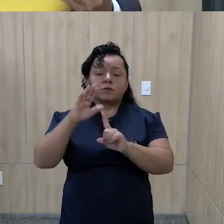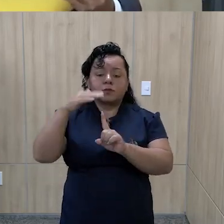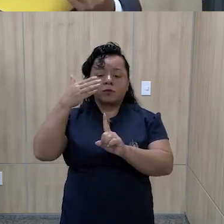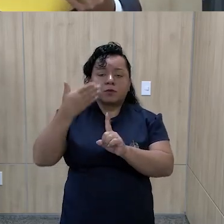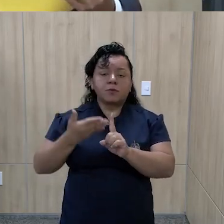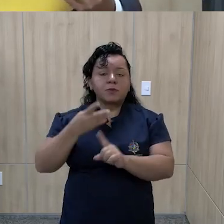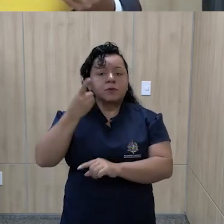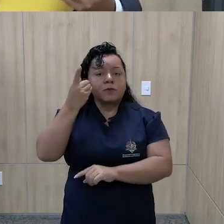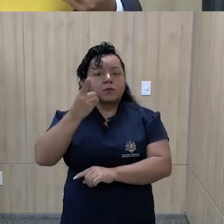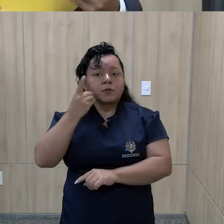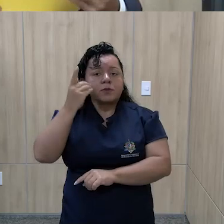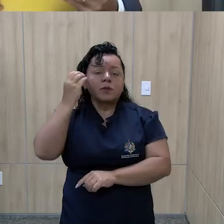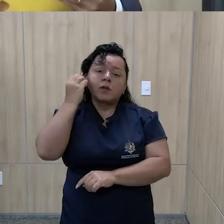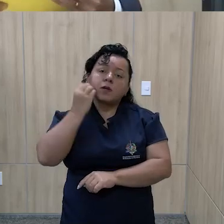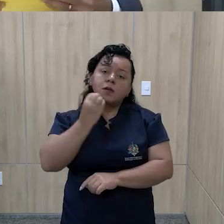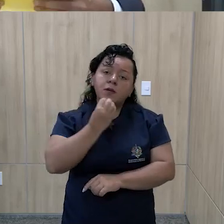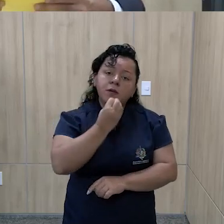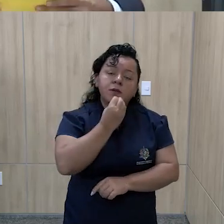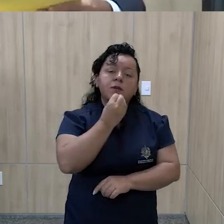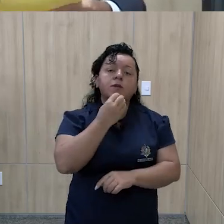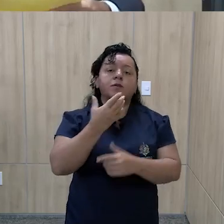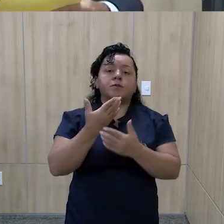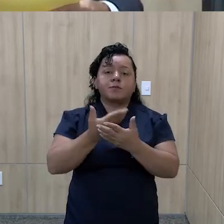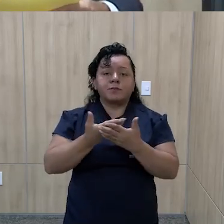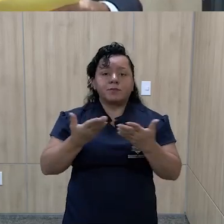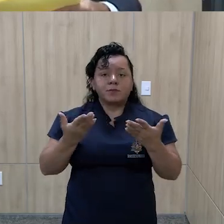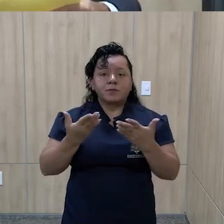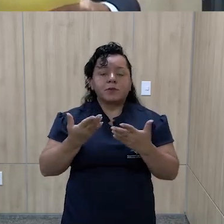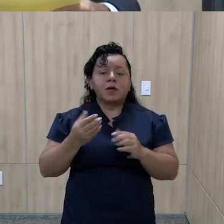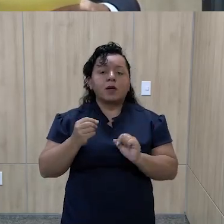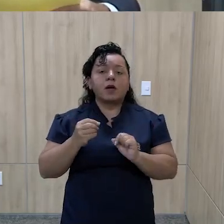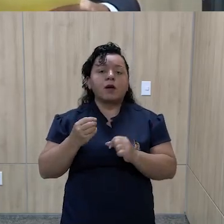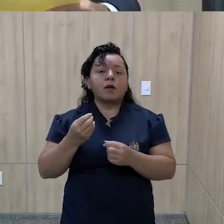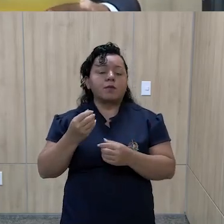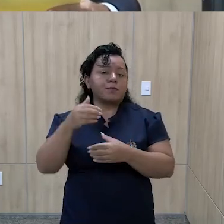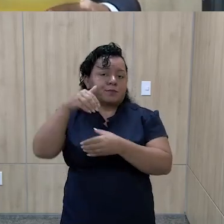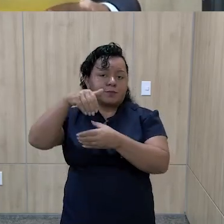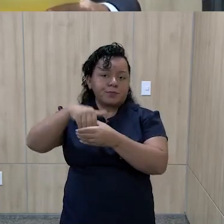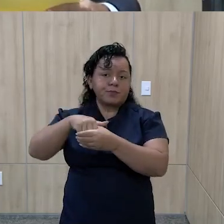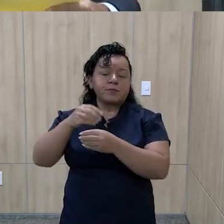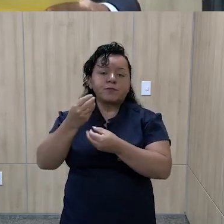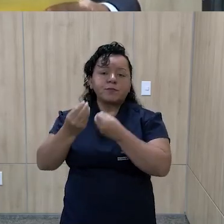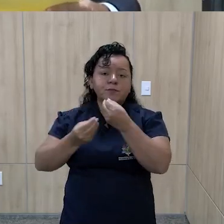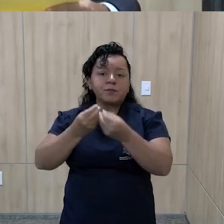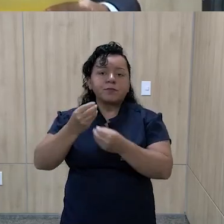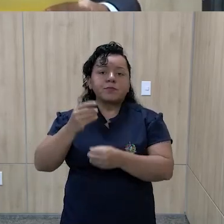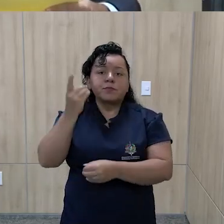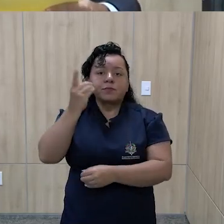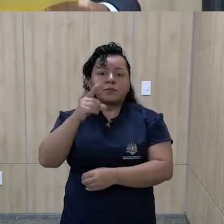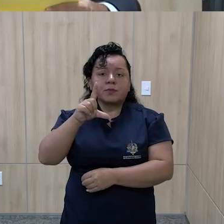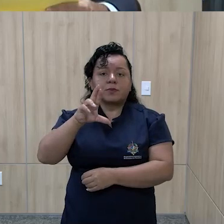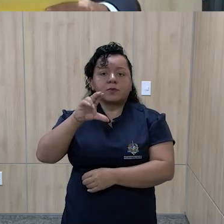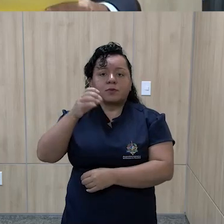Laerte Gomes é pela aprovação da matéria pergunta como vota Deputado Lucas Torres